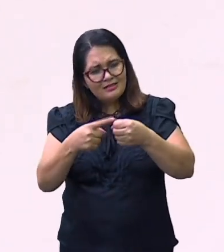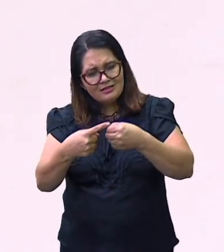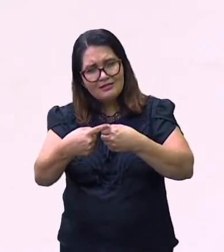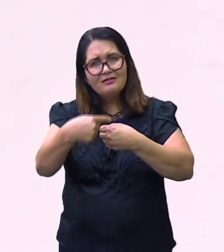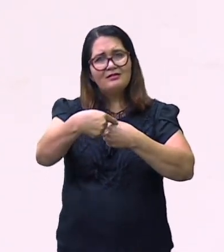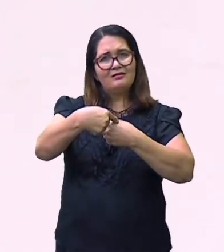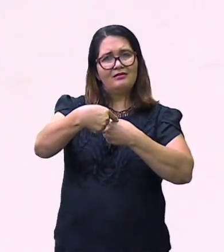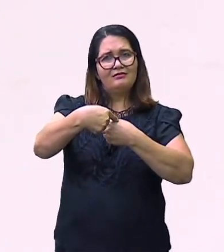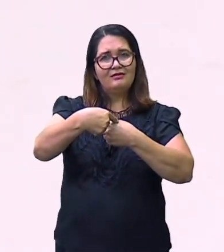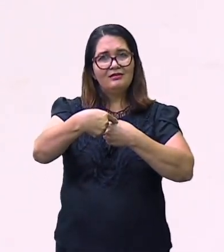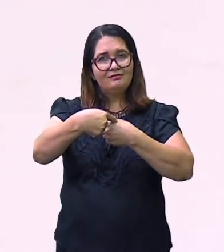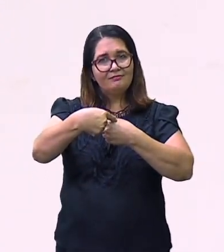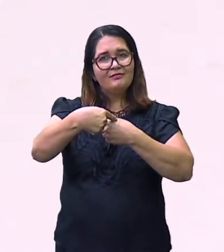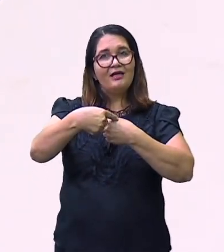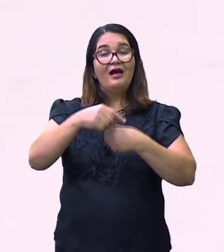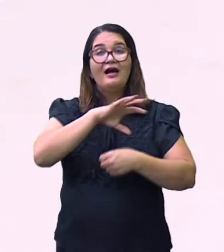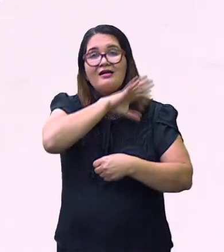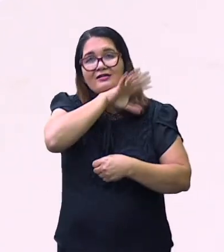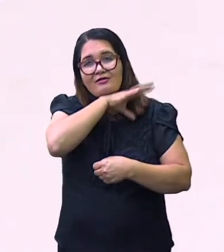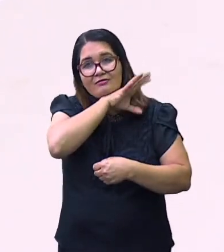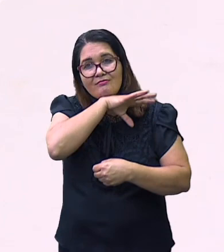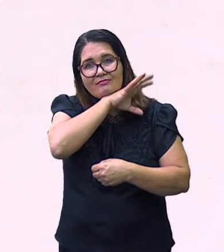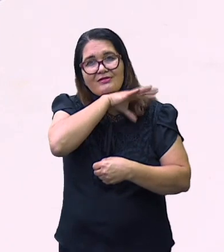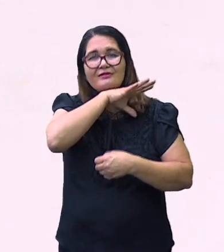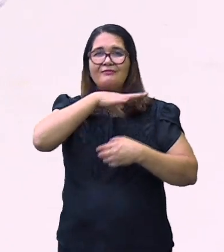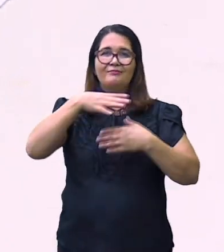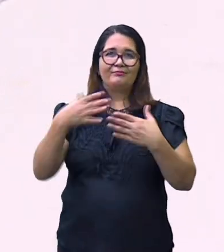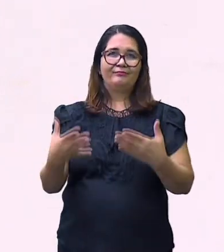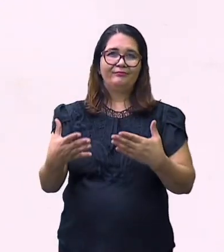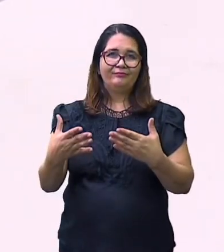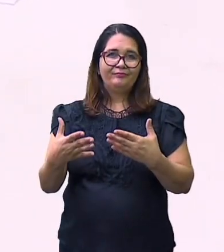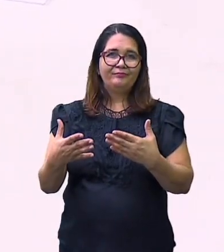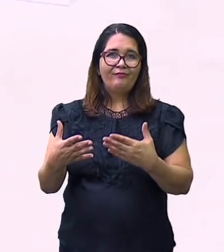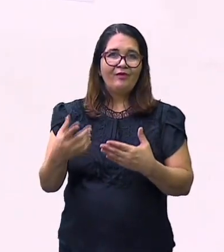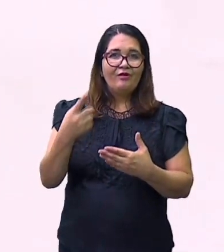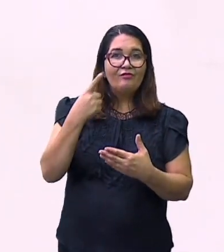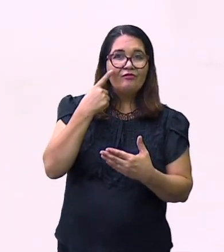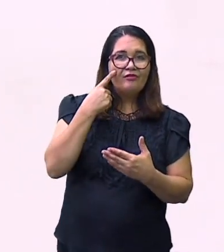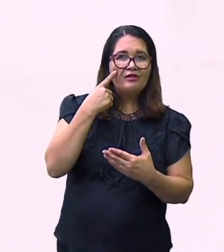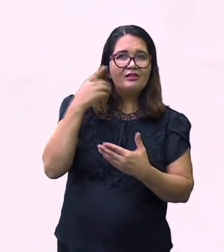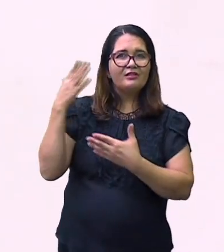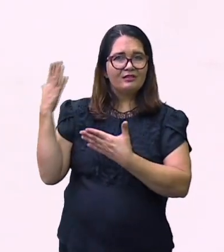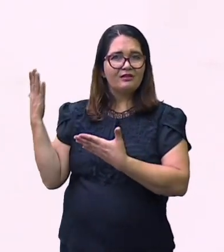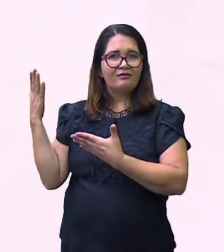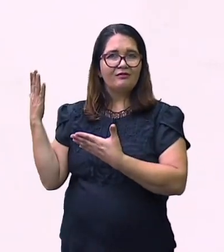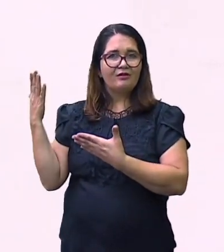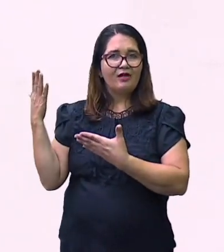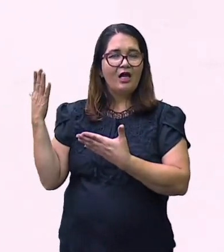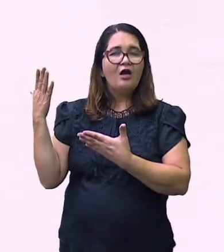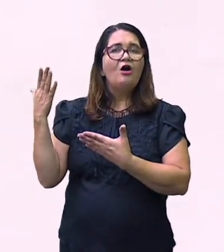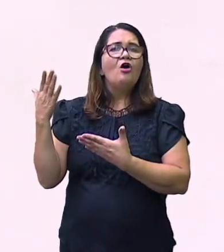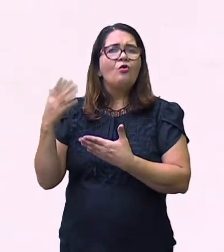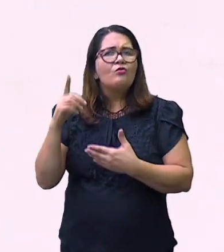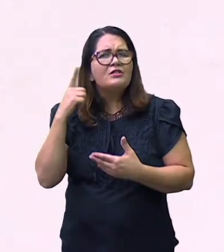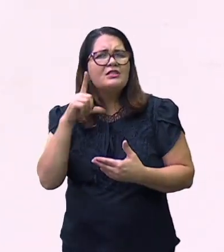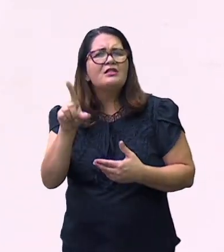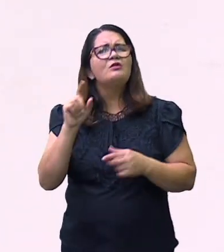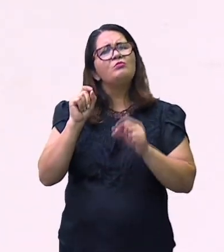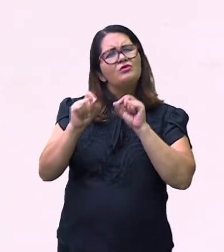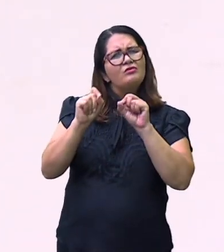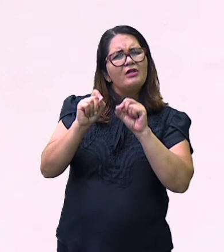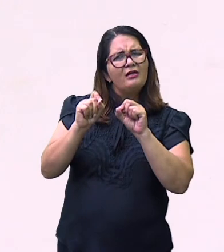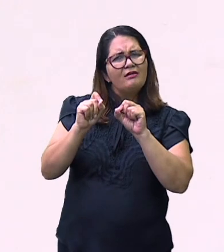nós fazemos uma célula animal. Fazendo a célula animal, a gente consegue perceber toda